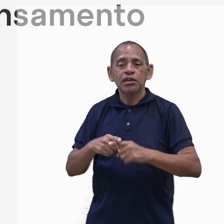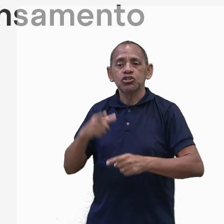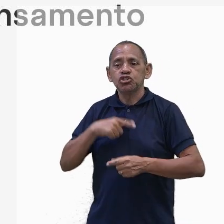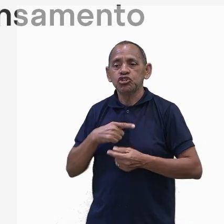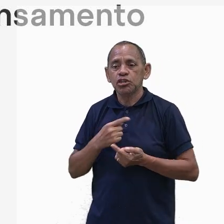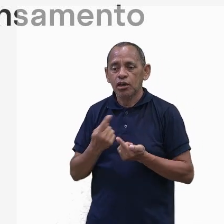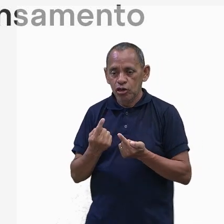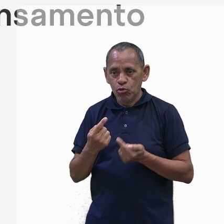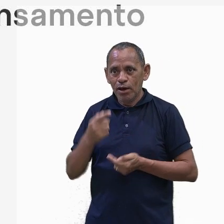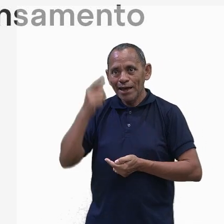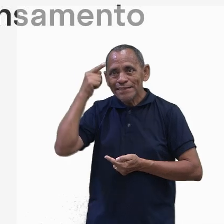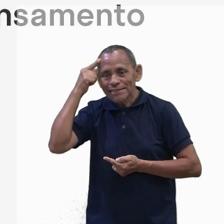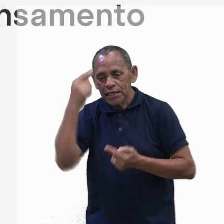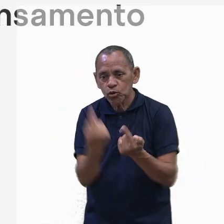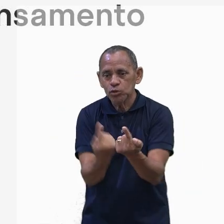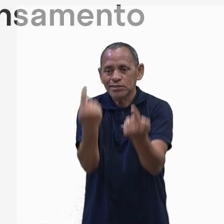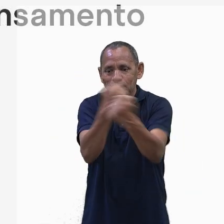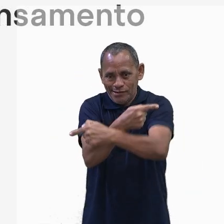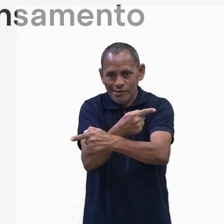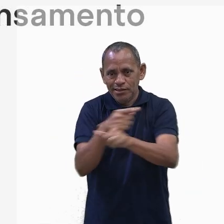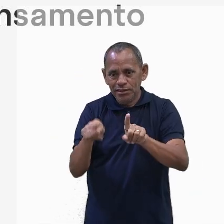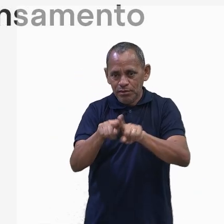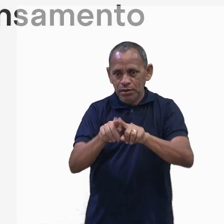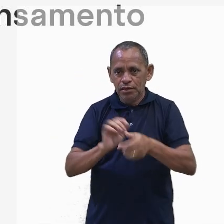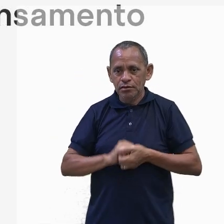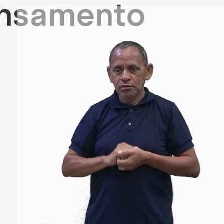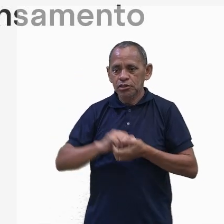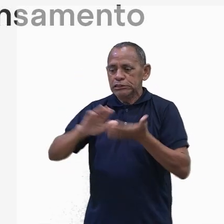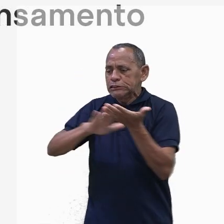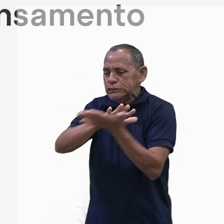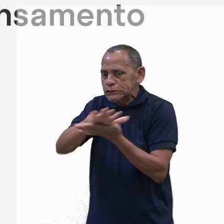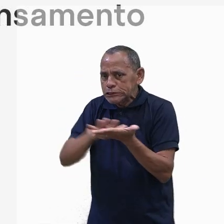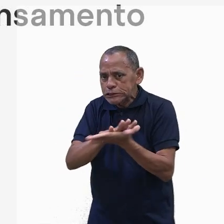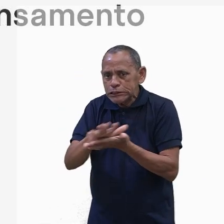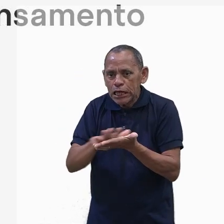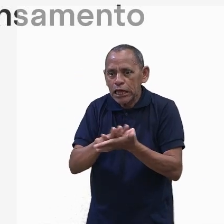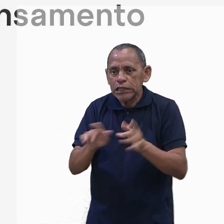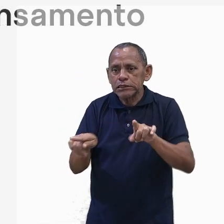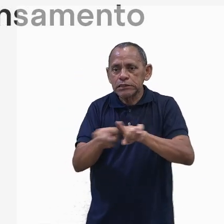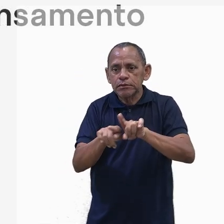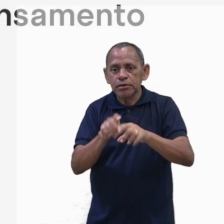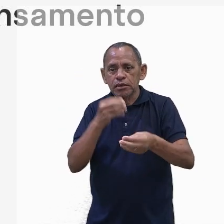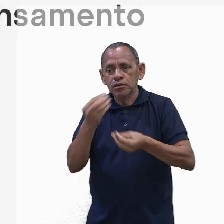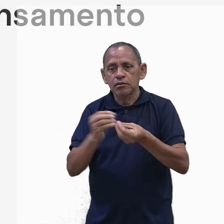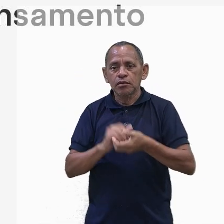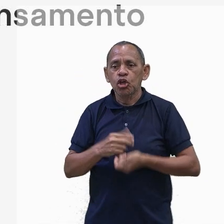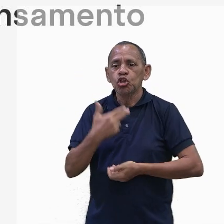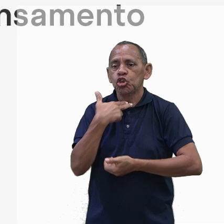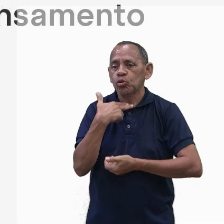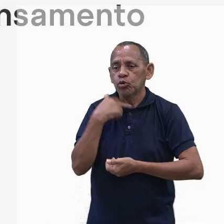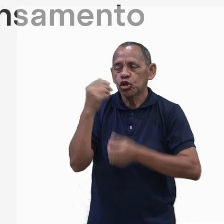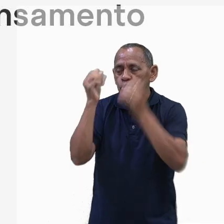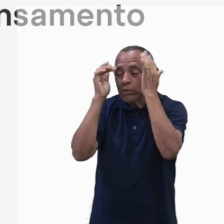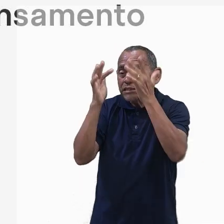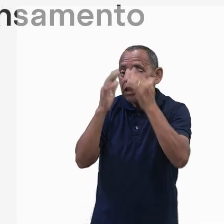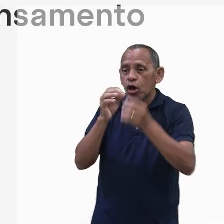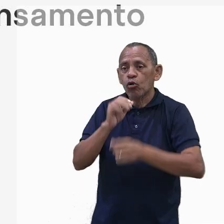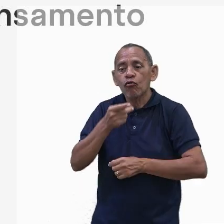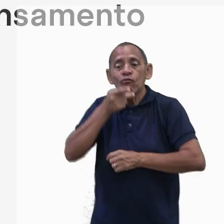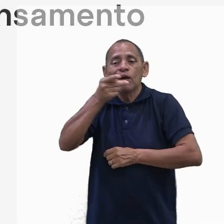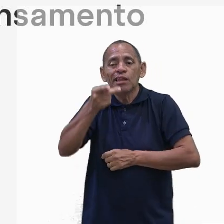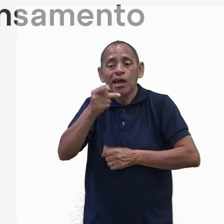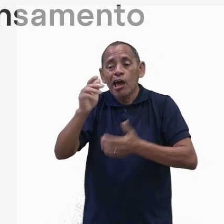contradição. Ele diz que o não ser ou nada, argumentando que não se pode pensar ou falar